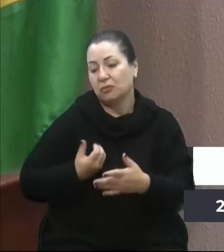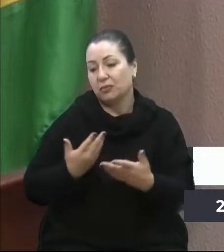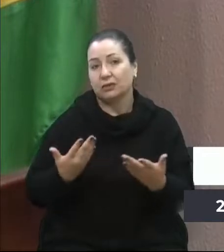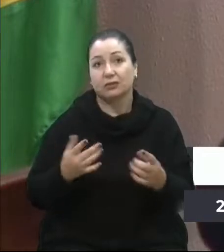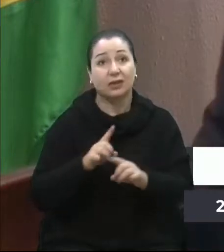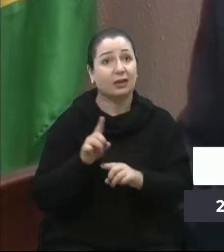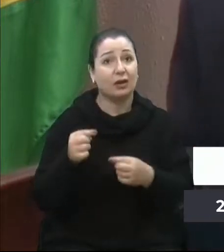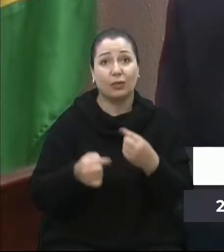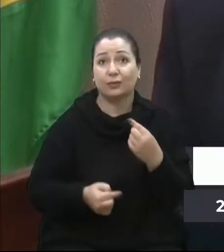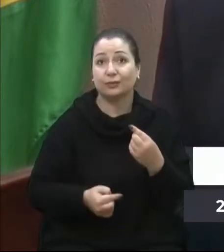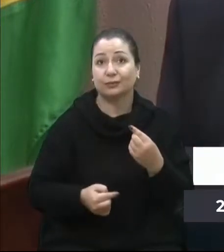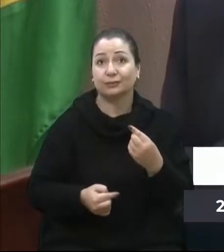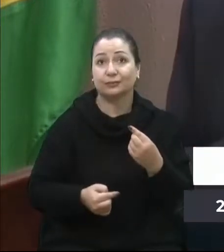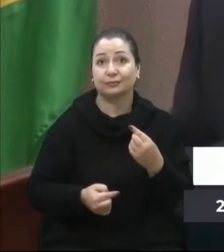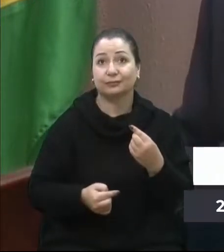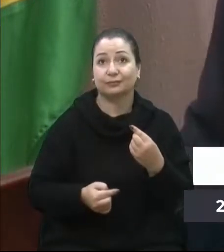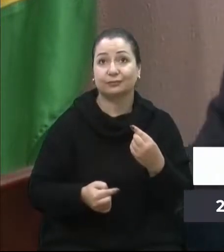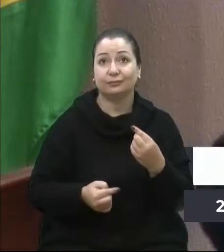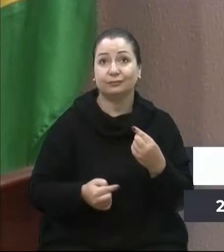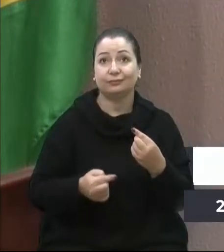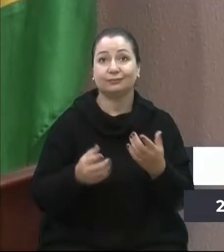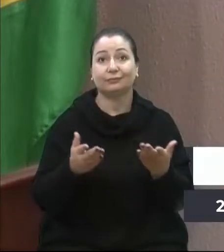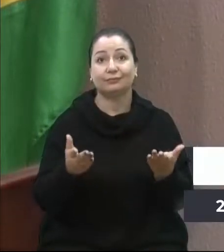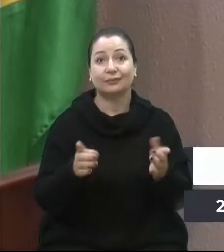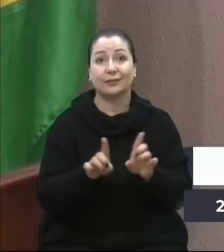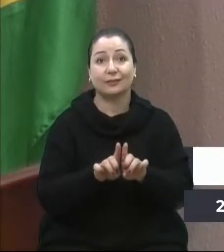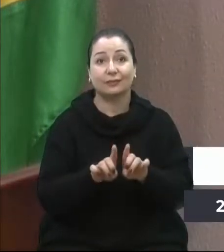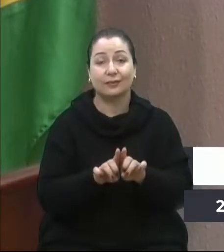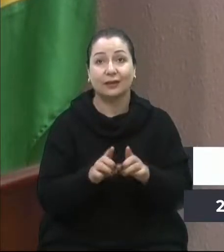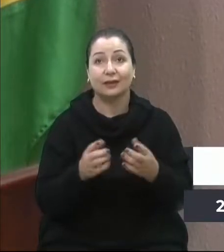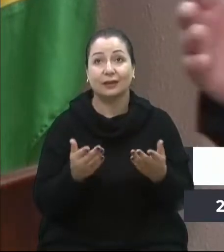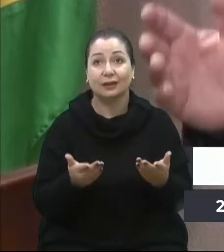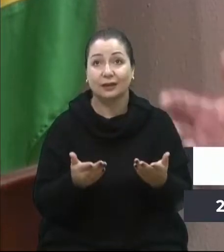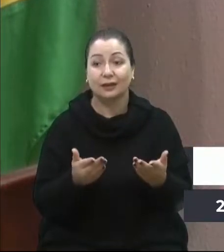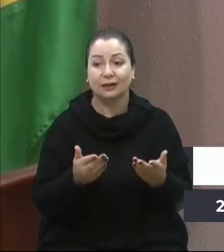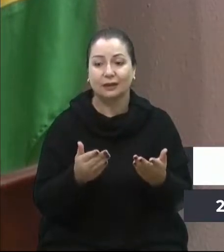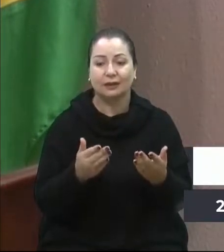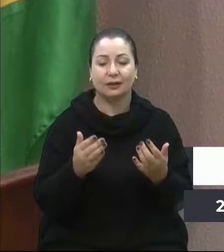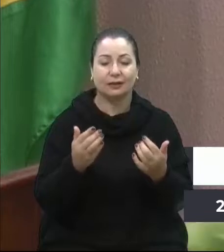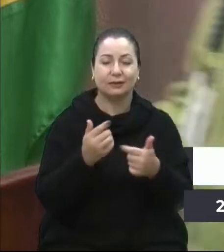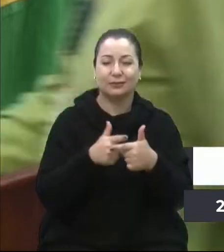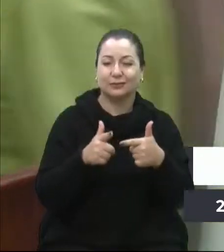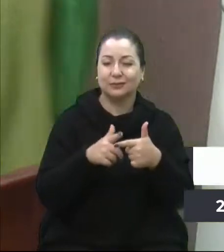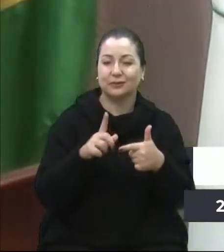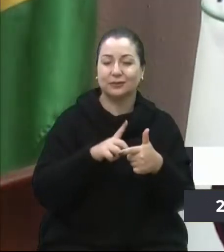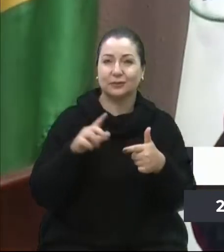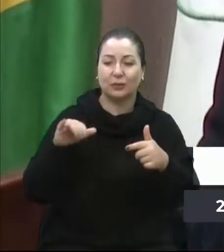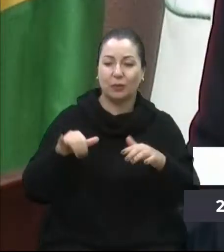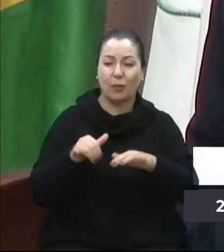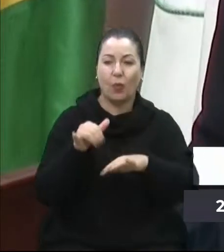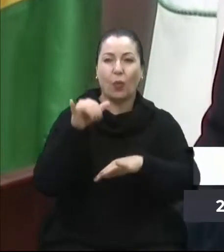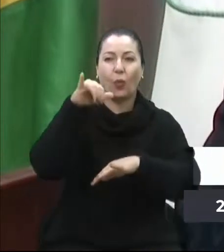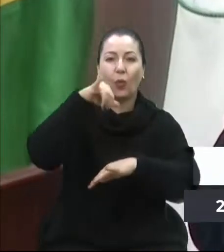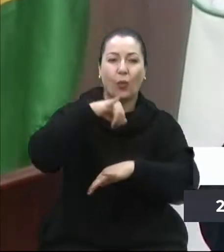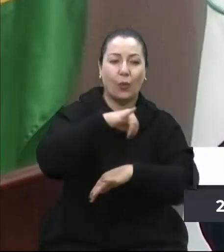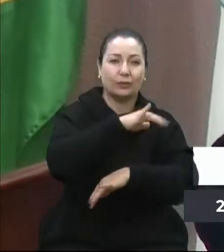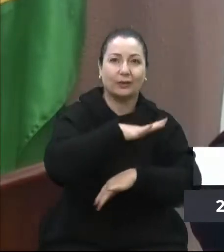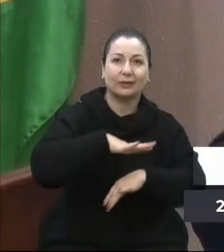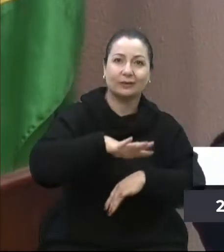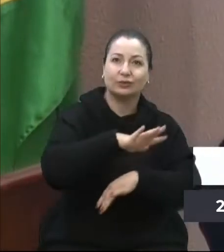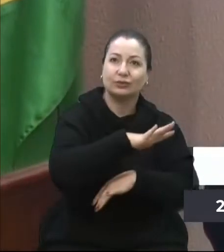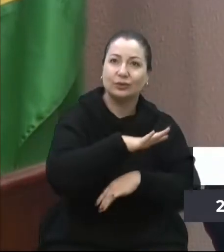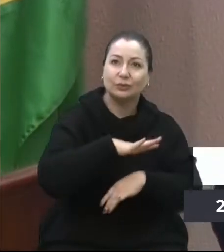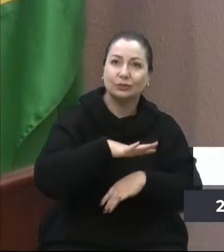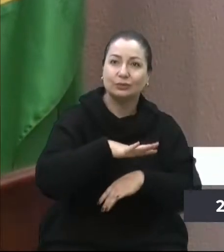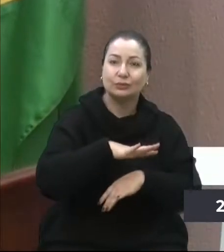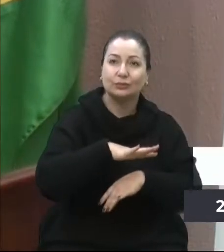Eu pego o Basílio Katchenko, aquela realidade do aeroporto, aquela comunidade. O